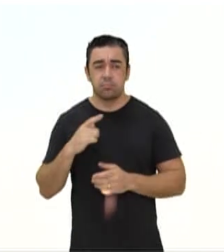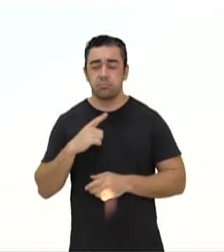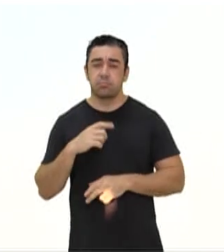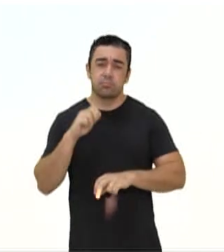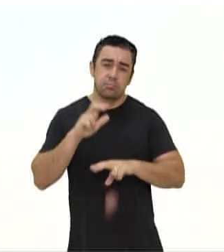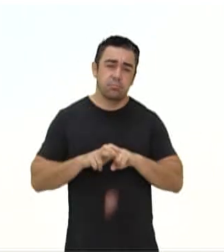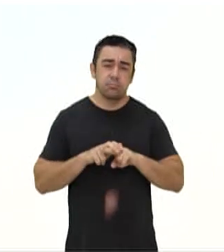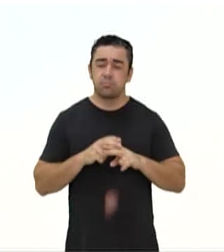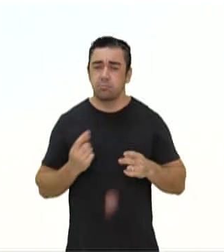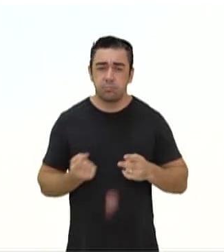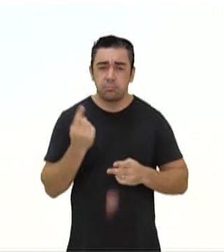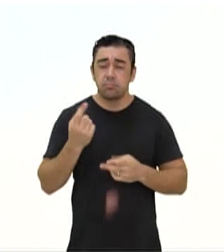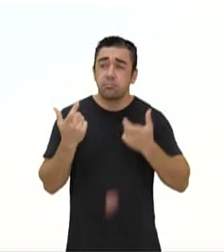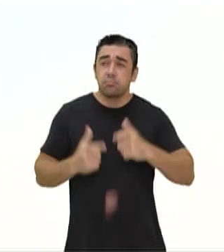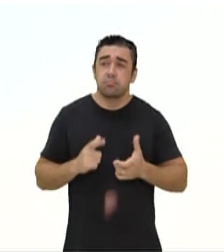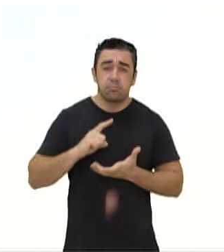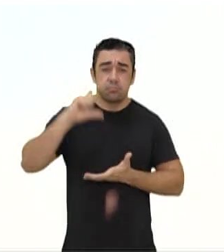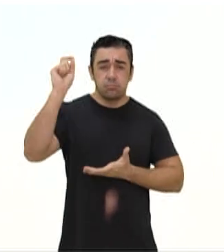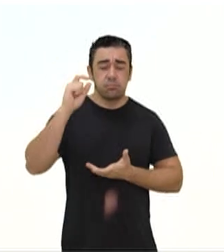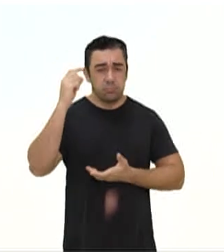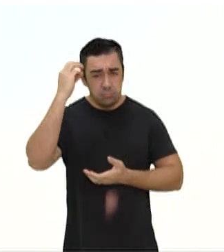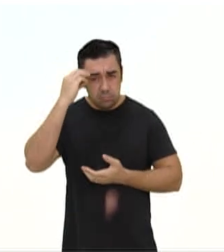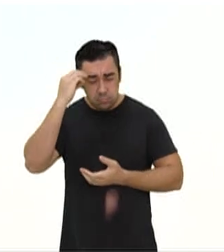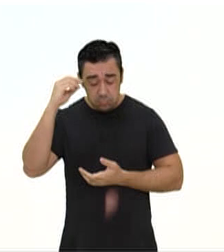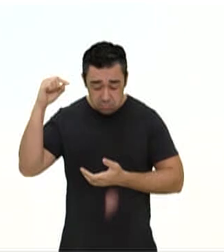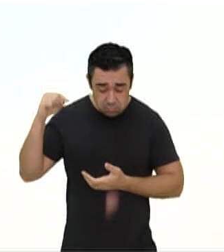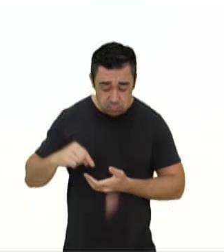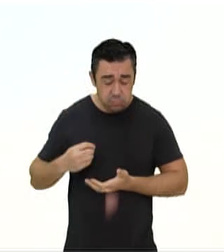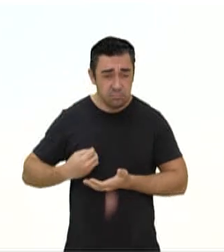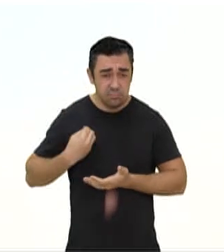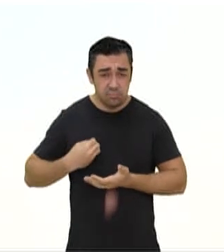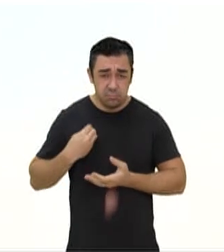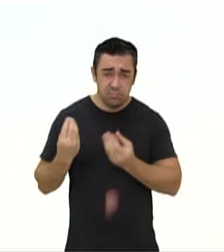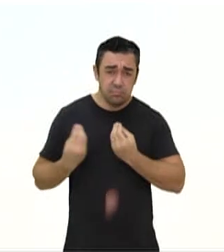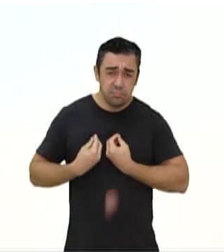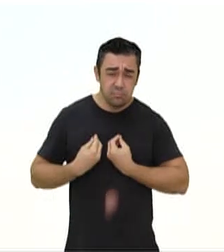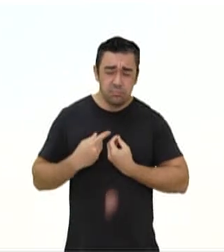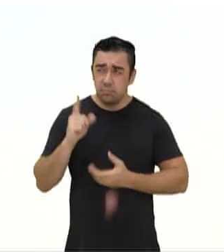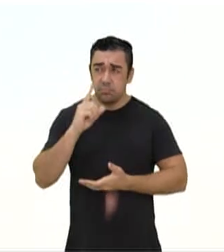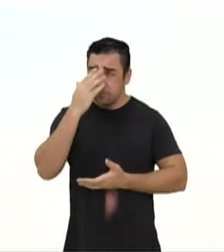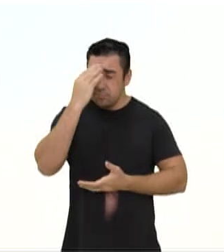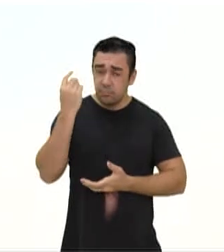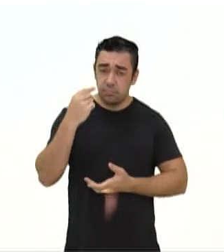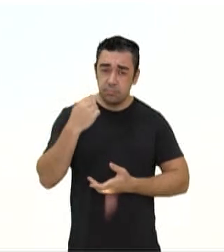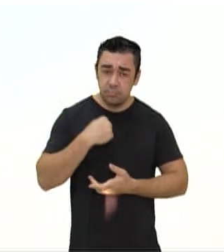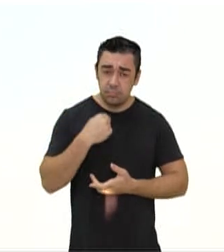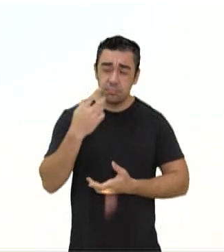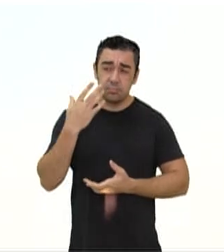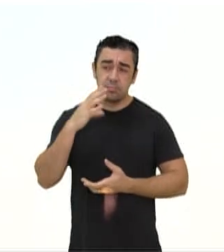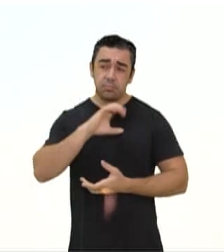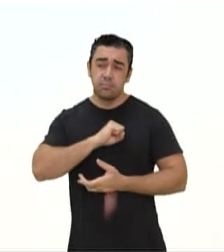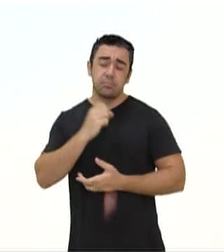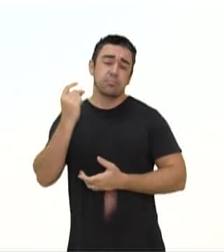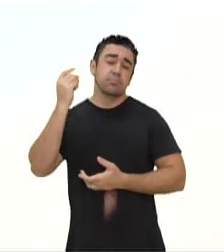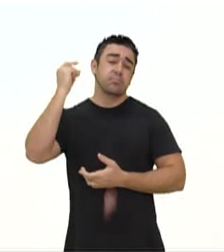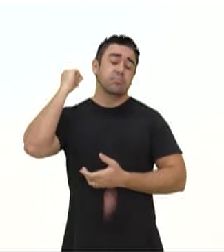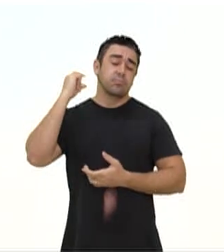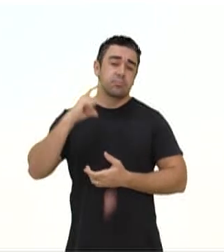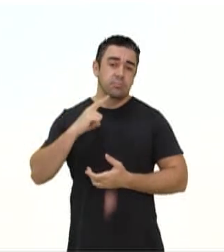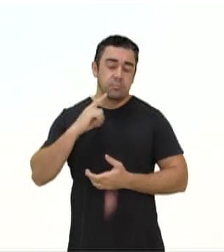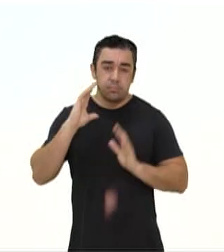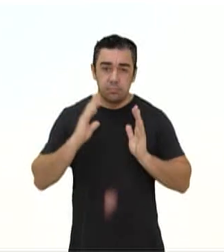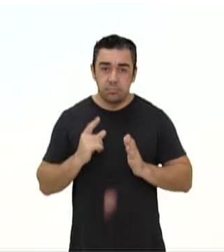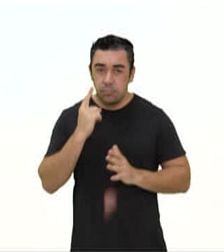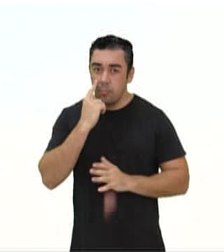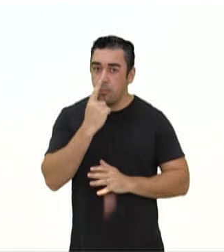onde subiste, memória desta vida se consente. Não te esqueças daquele amor ardente, que já nos